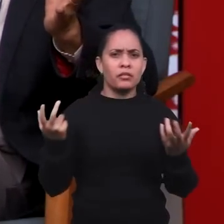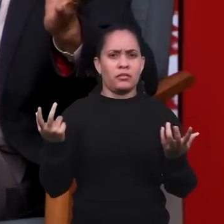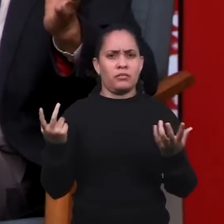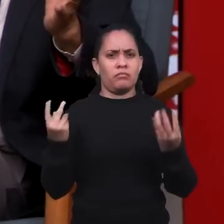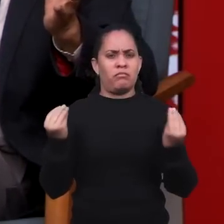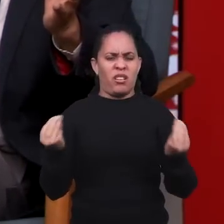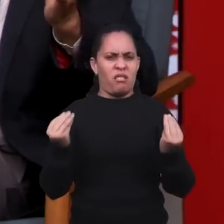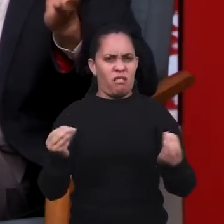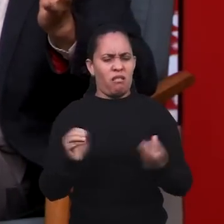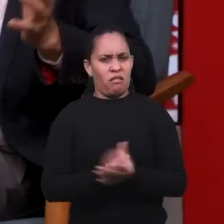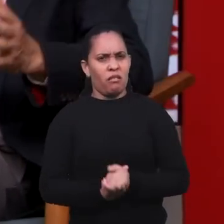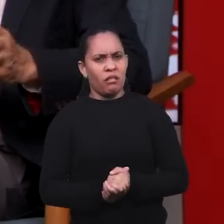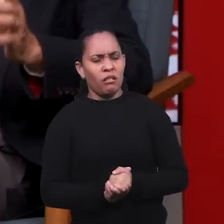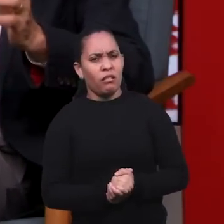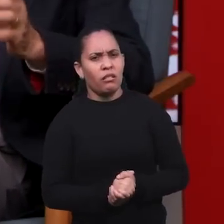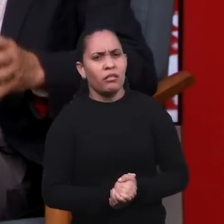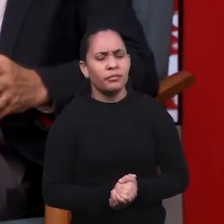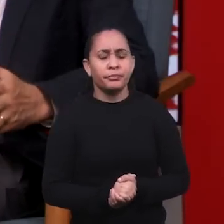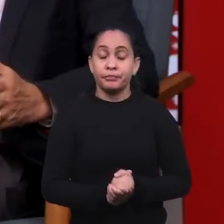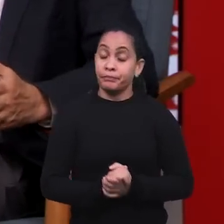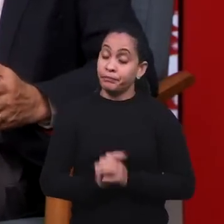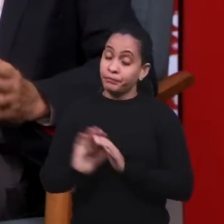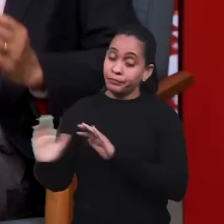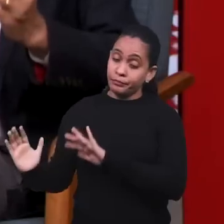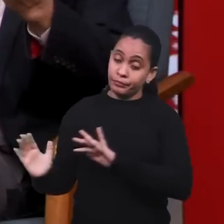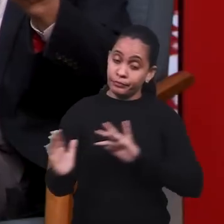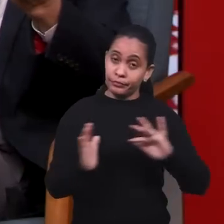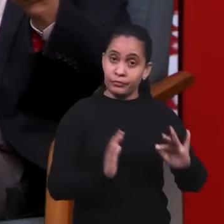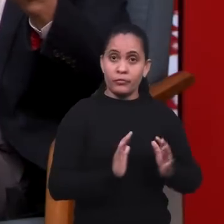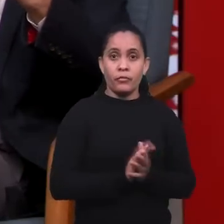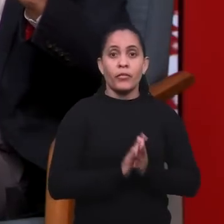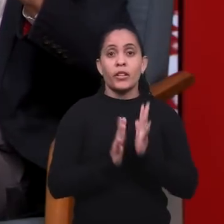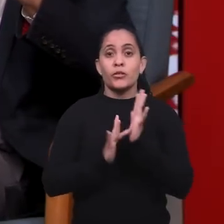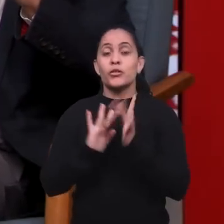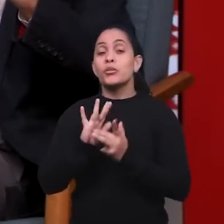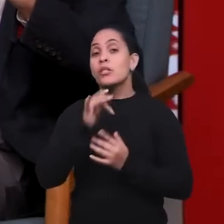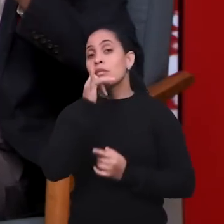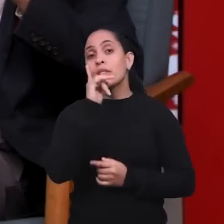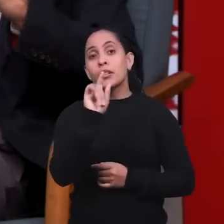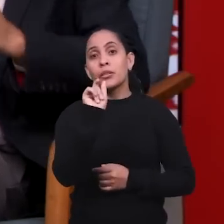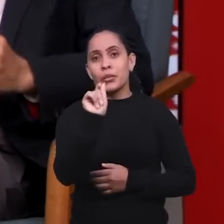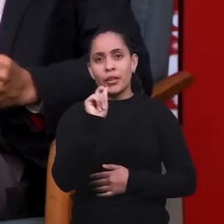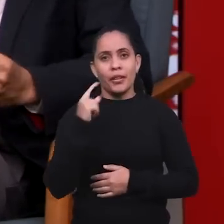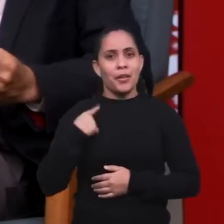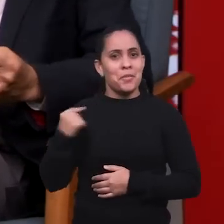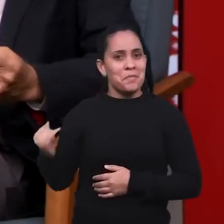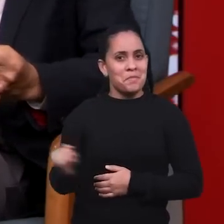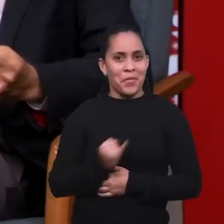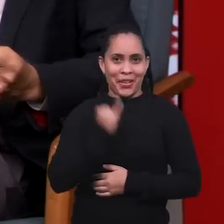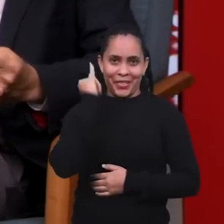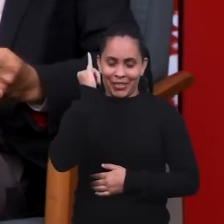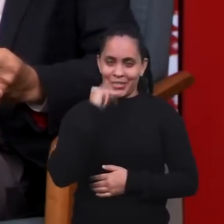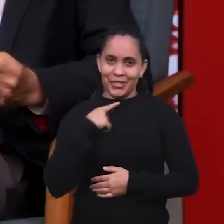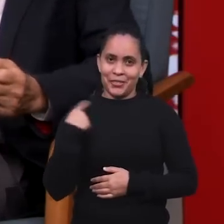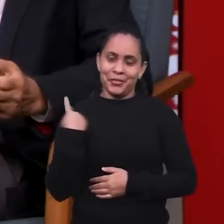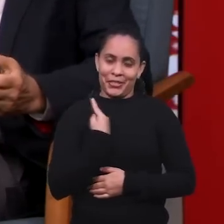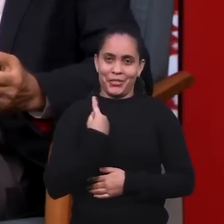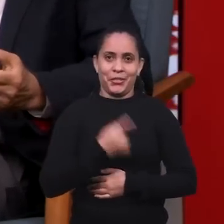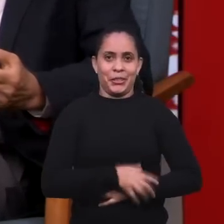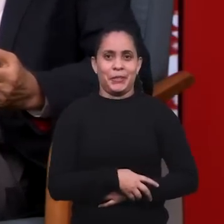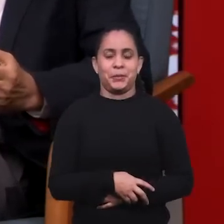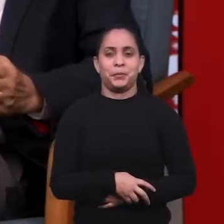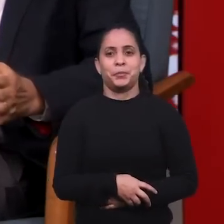isso? O que acontece? Meus irmãos, Jesus está dando uma lição importante para nós.